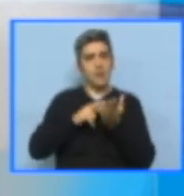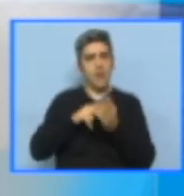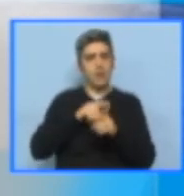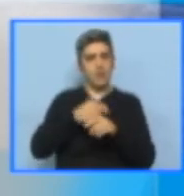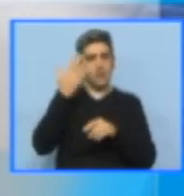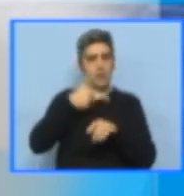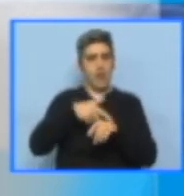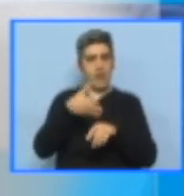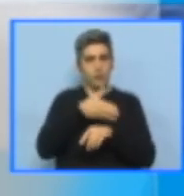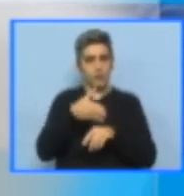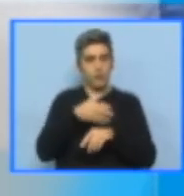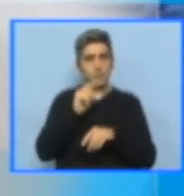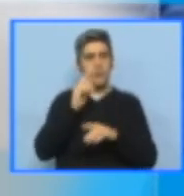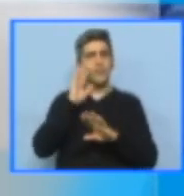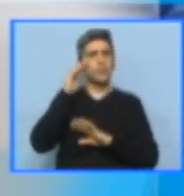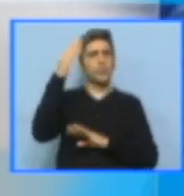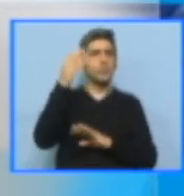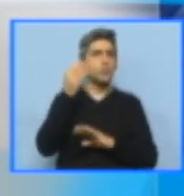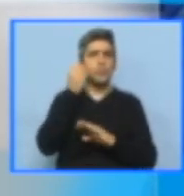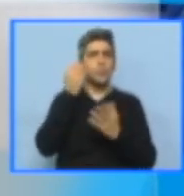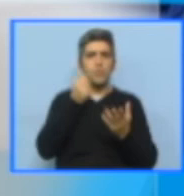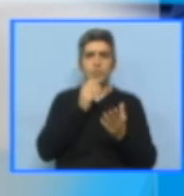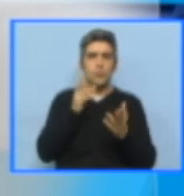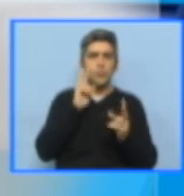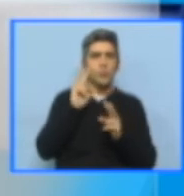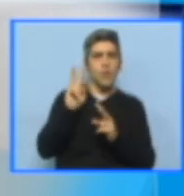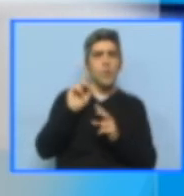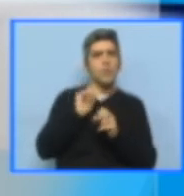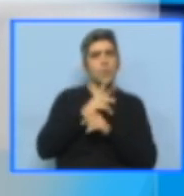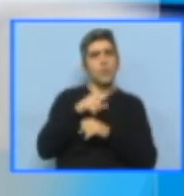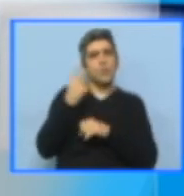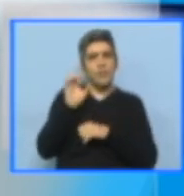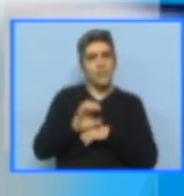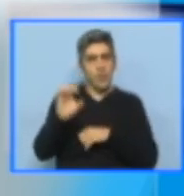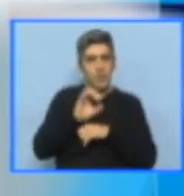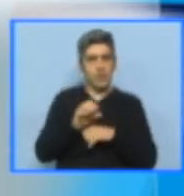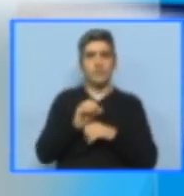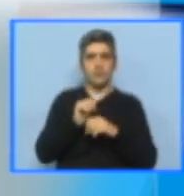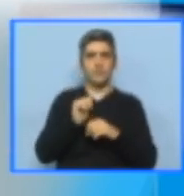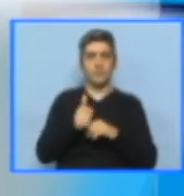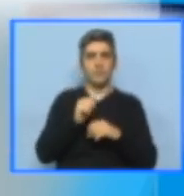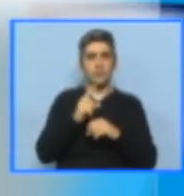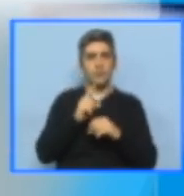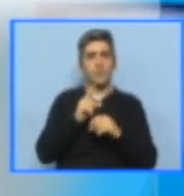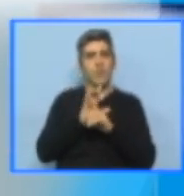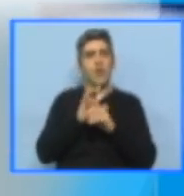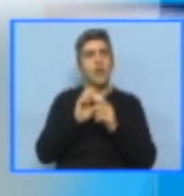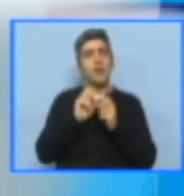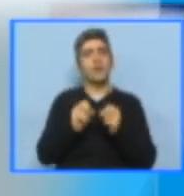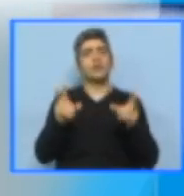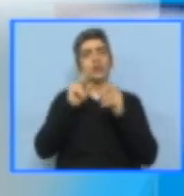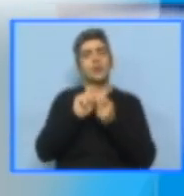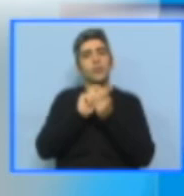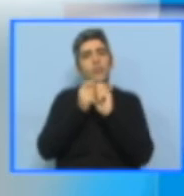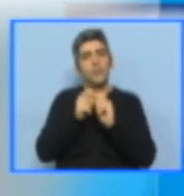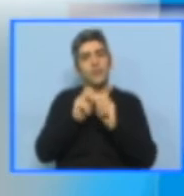naquela altura e o futuro com outro olhar também. Com certeza. Indiretamente é um processo de renovação interna também. Um processo de